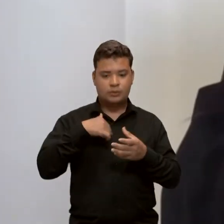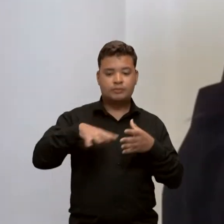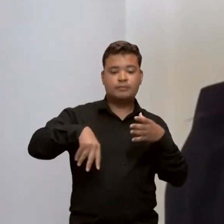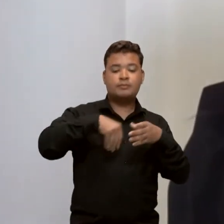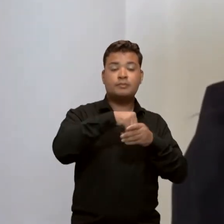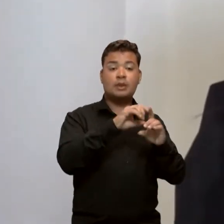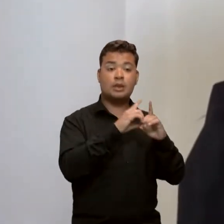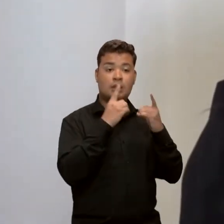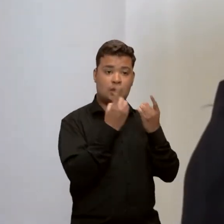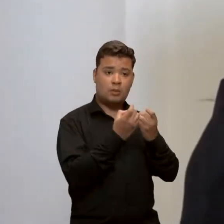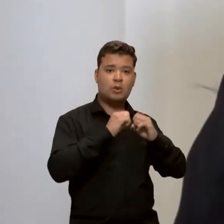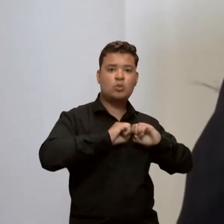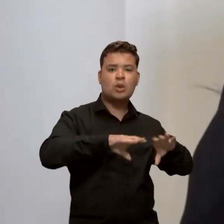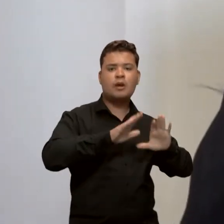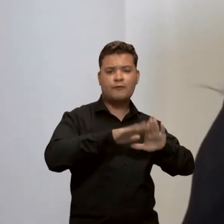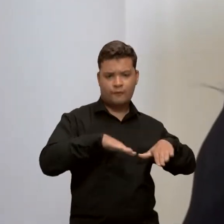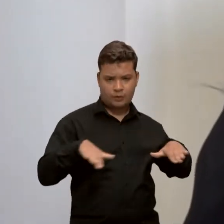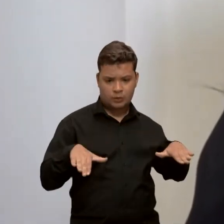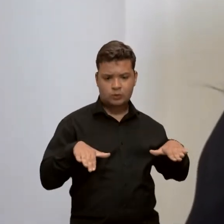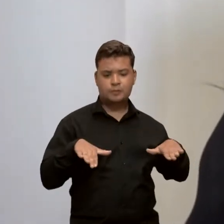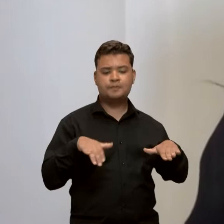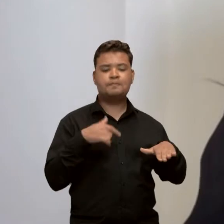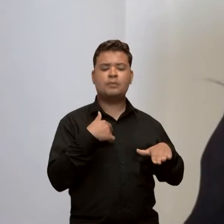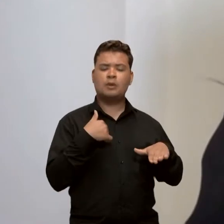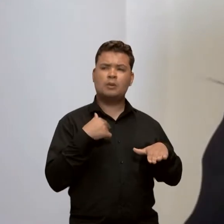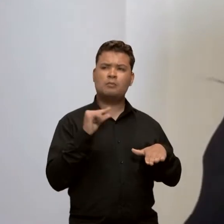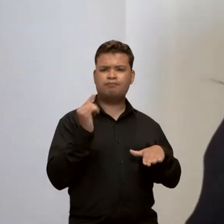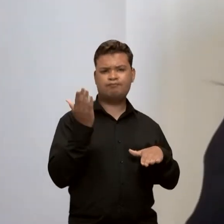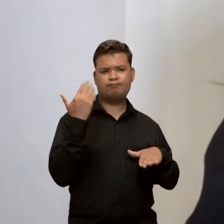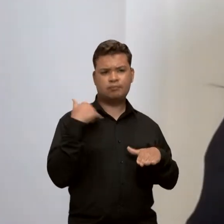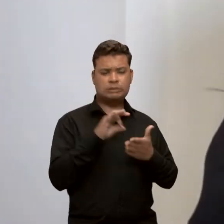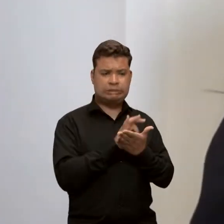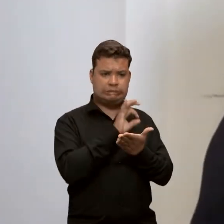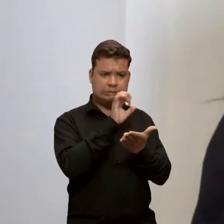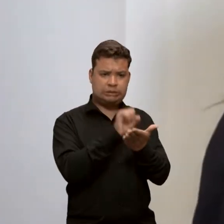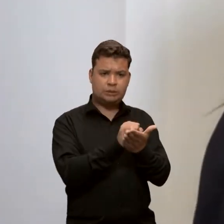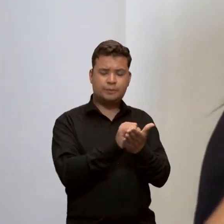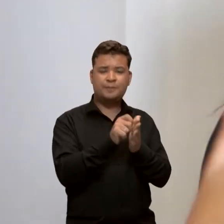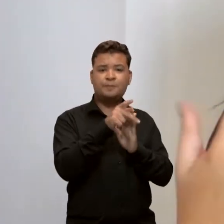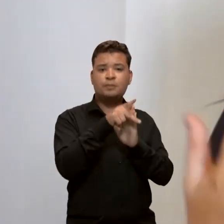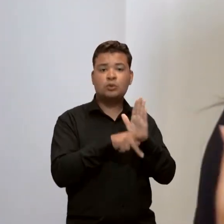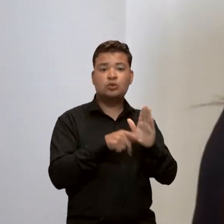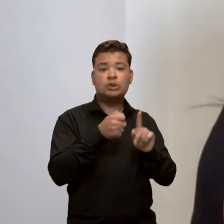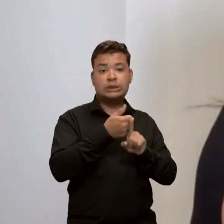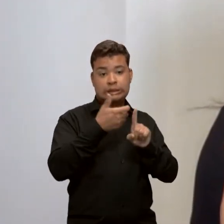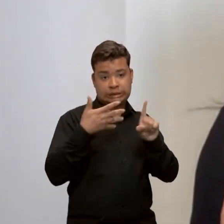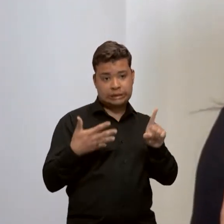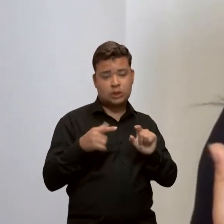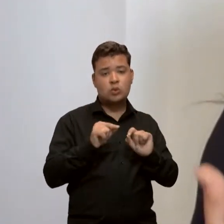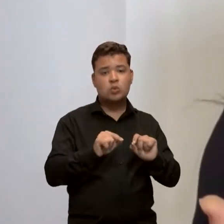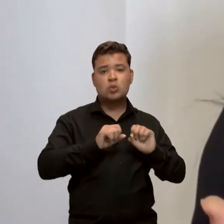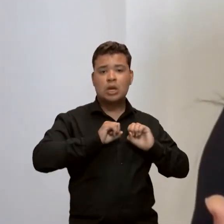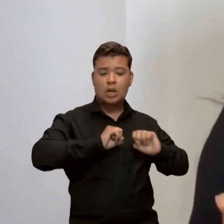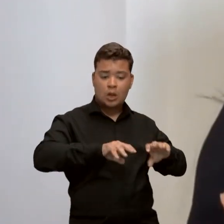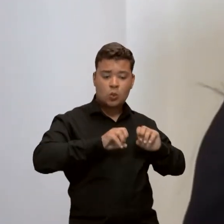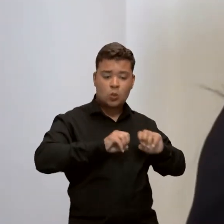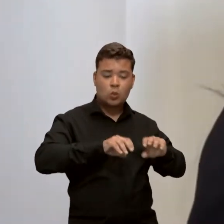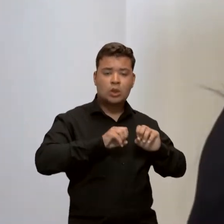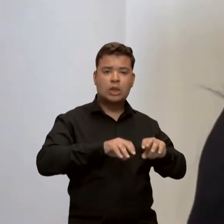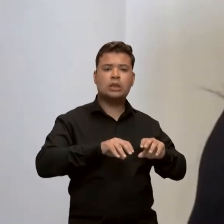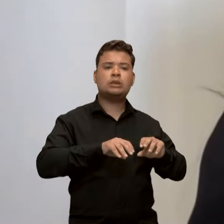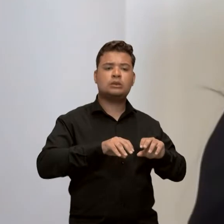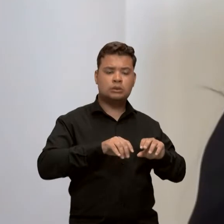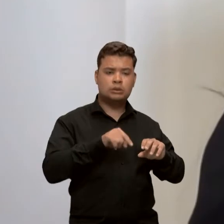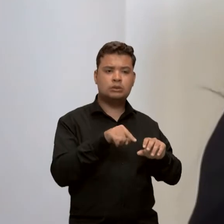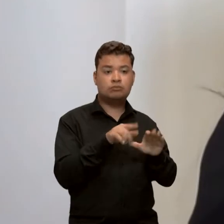Departamento de Educação Infantil, cadastrei recentemente um projeto de extensão que se chama Educação Infantil em Cena, que